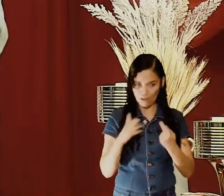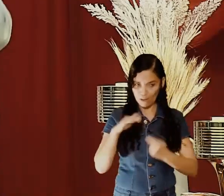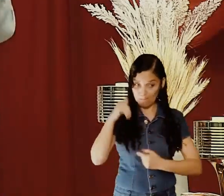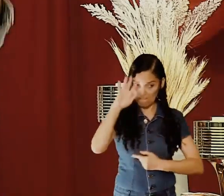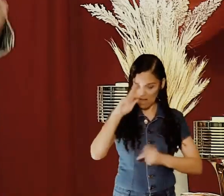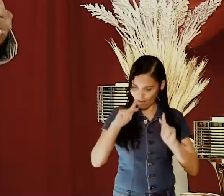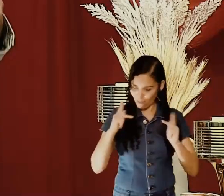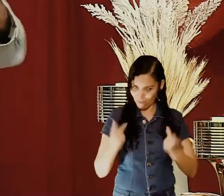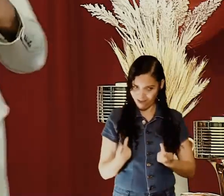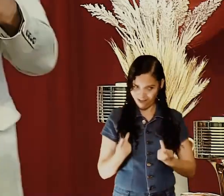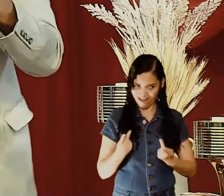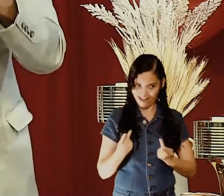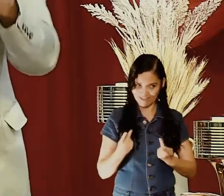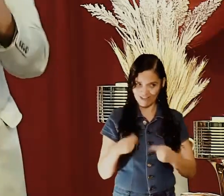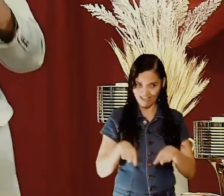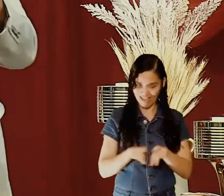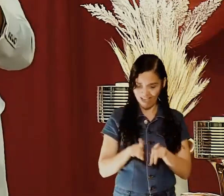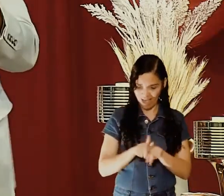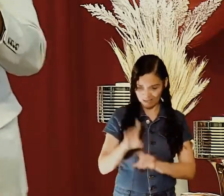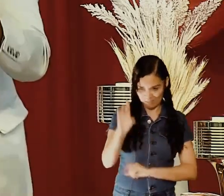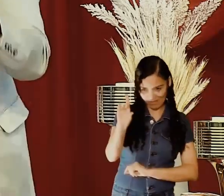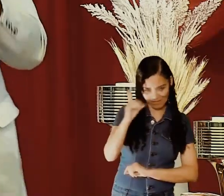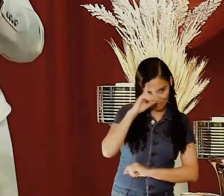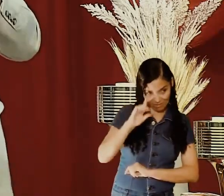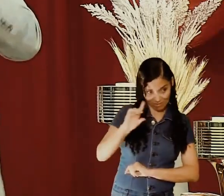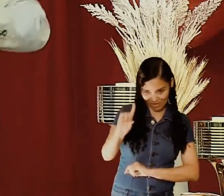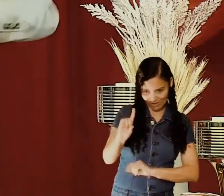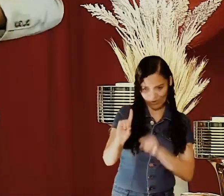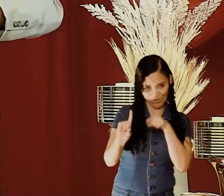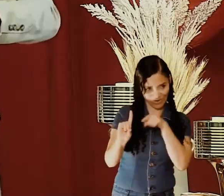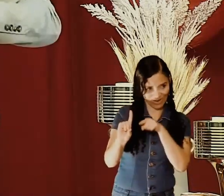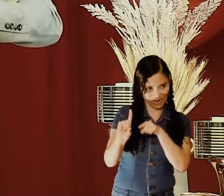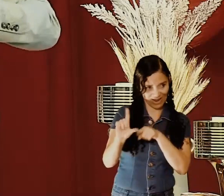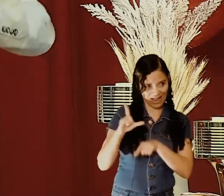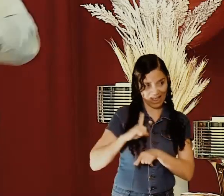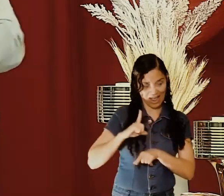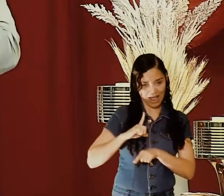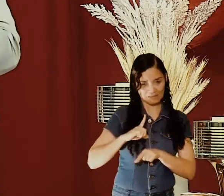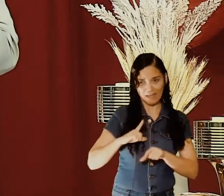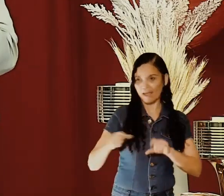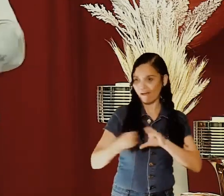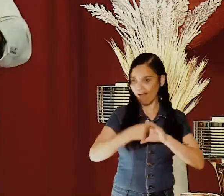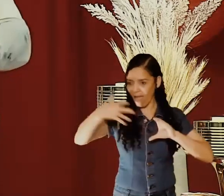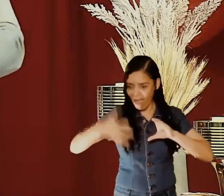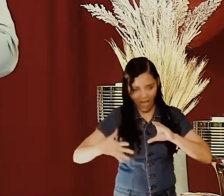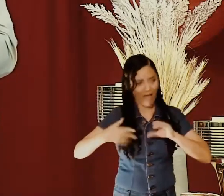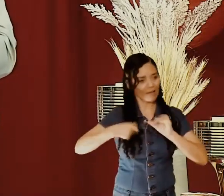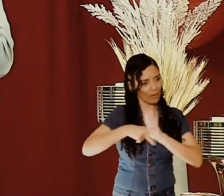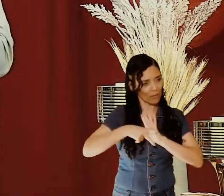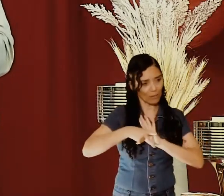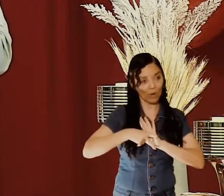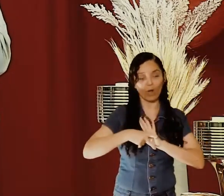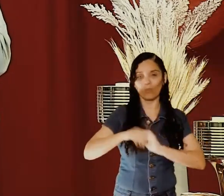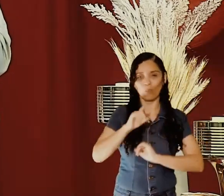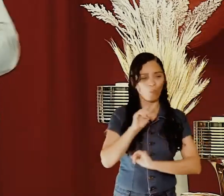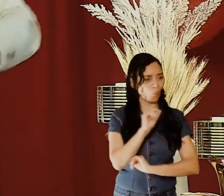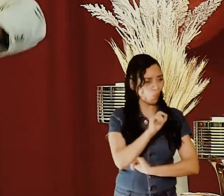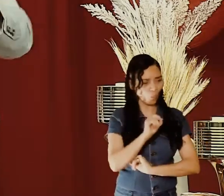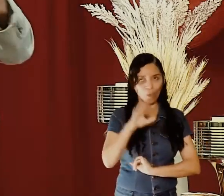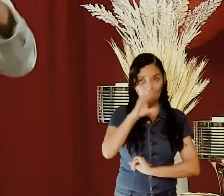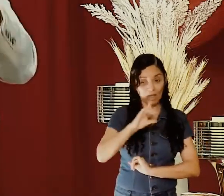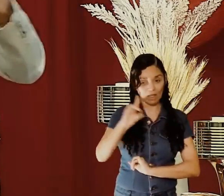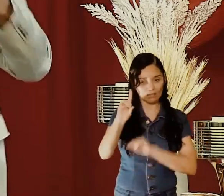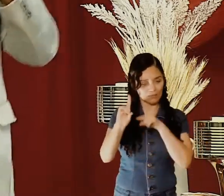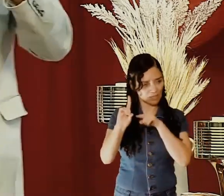um ser humano, ele é divino, ele tem atributos e características divinas. Veja, esses nomes